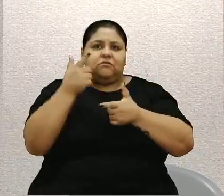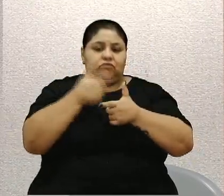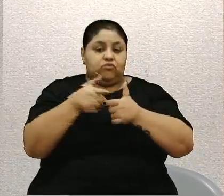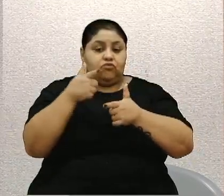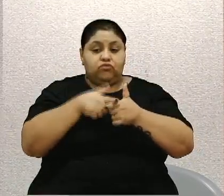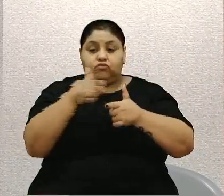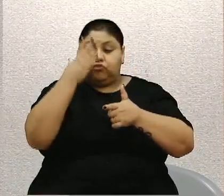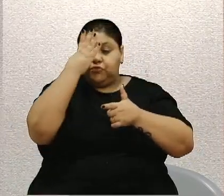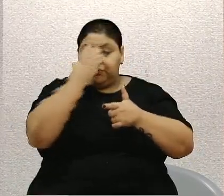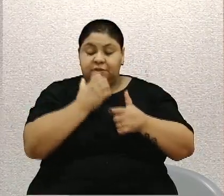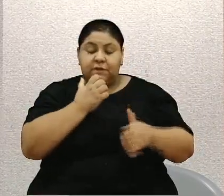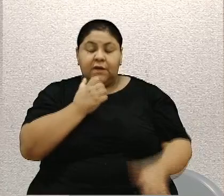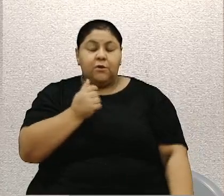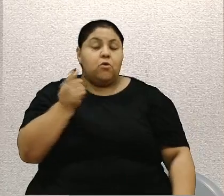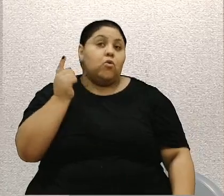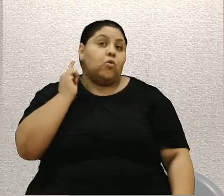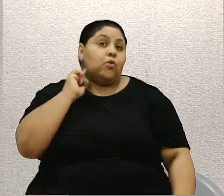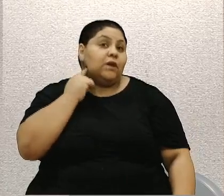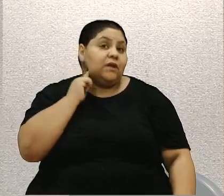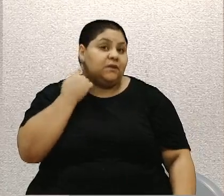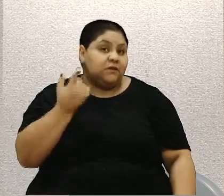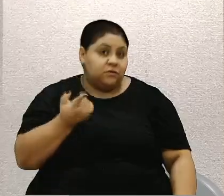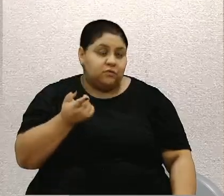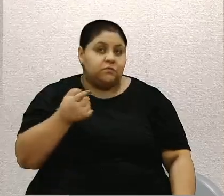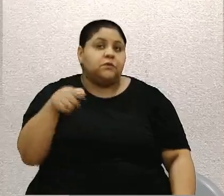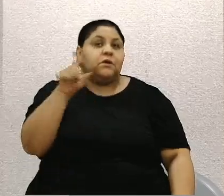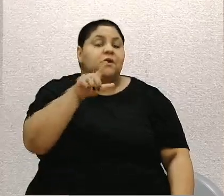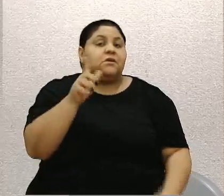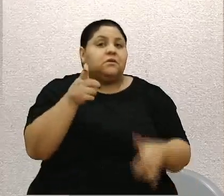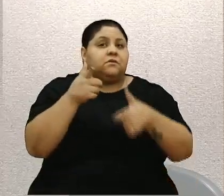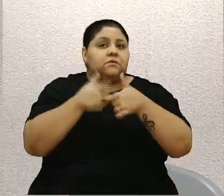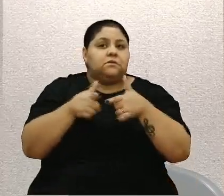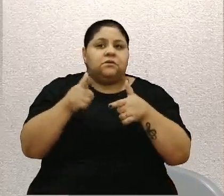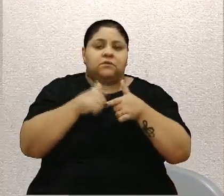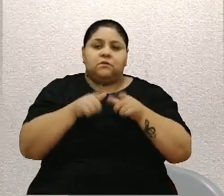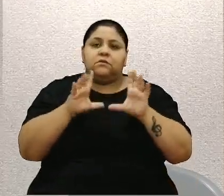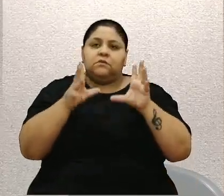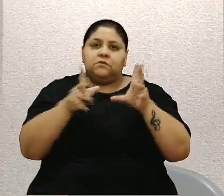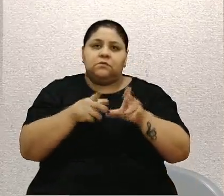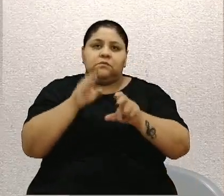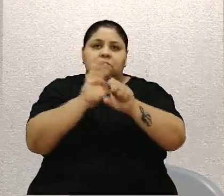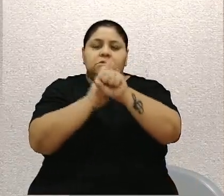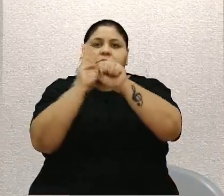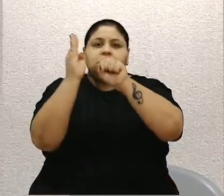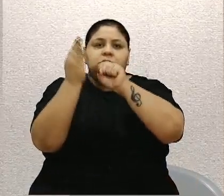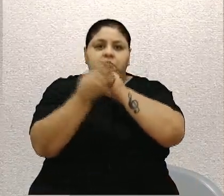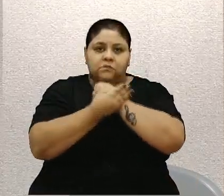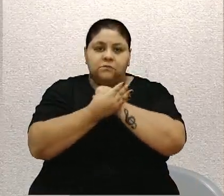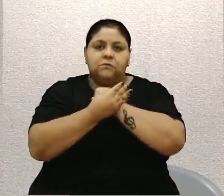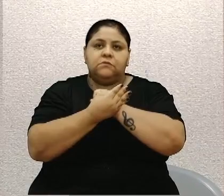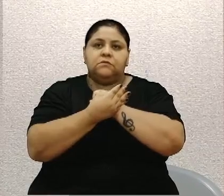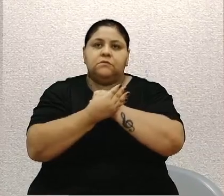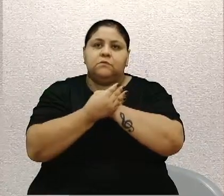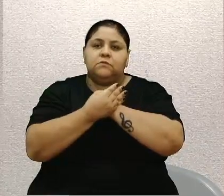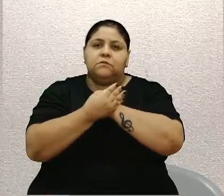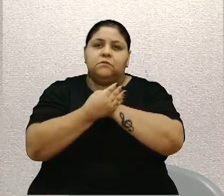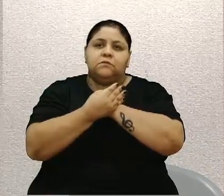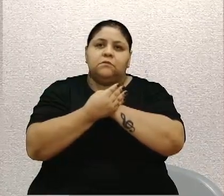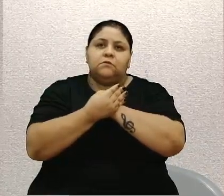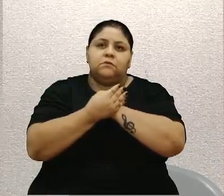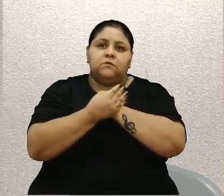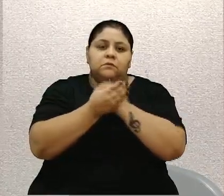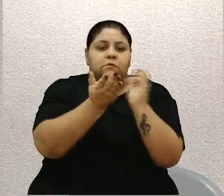seríssimo com o lixo. A gente está com problema em todos os bairros, com muitos